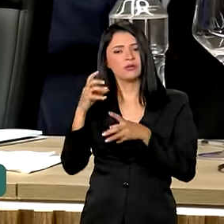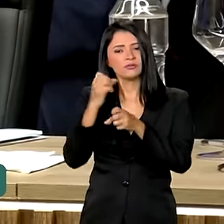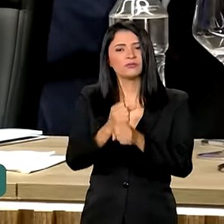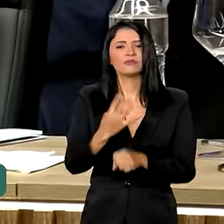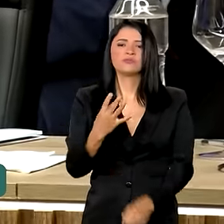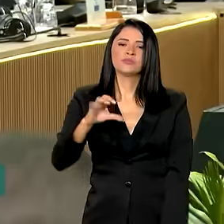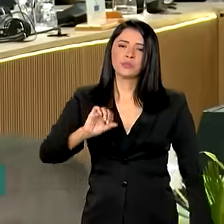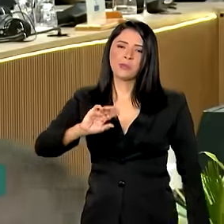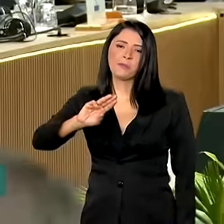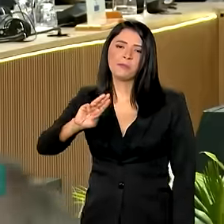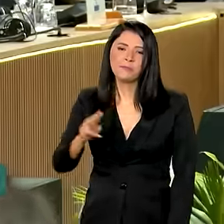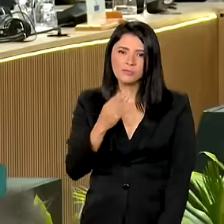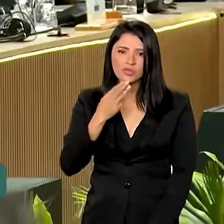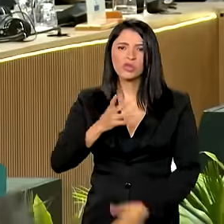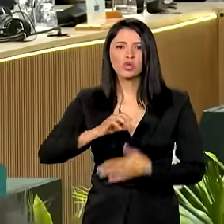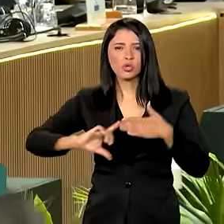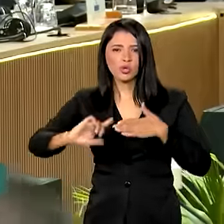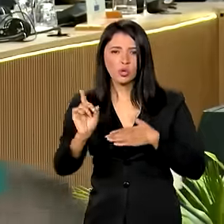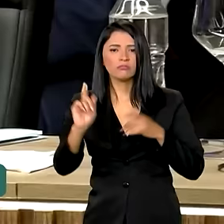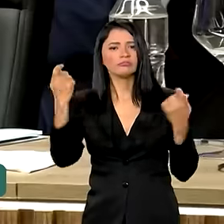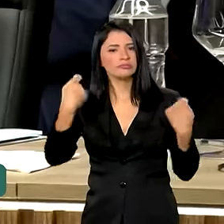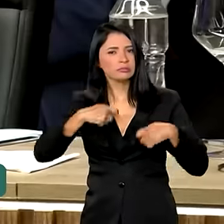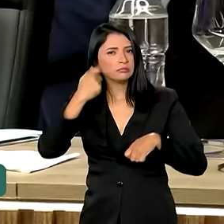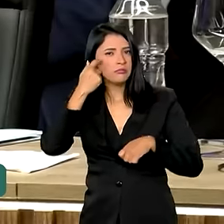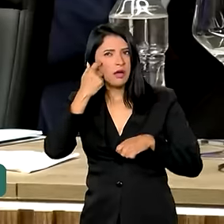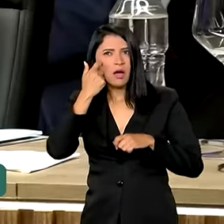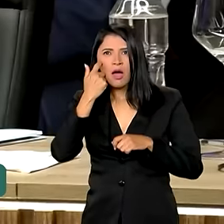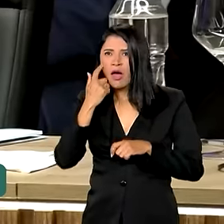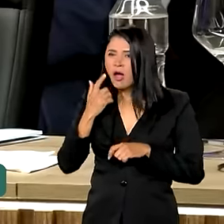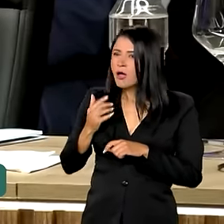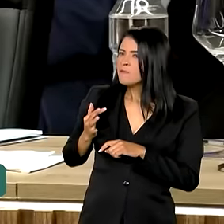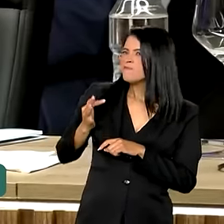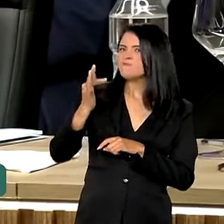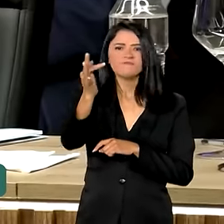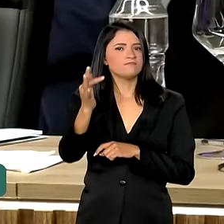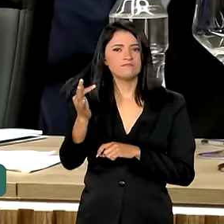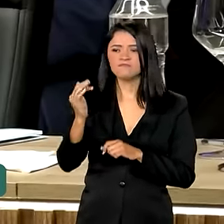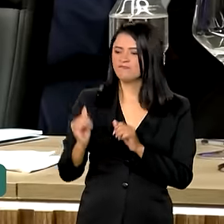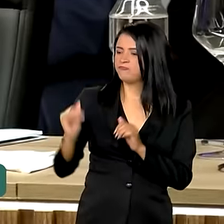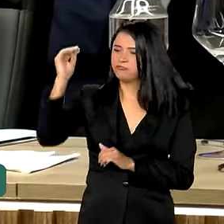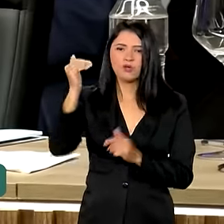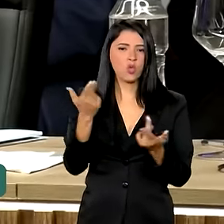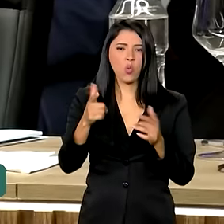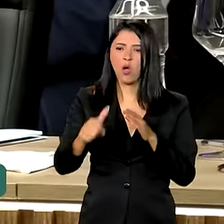bilhões de dólares. É preciso pensar grande, como nossos